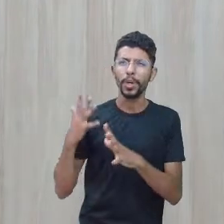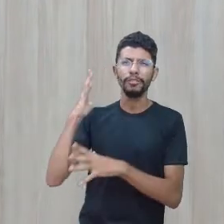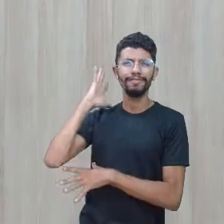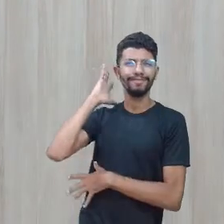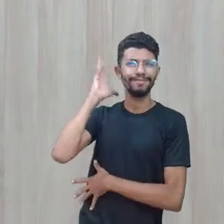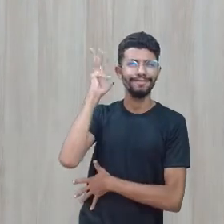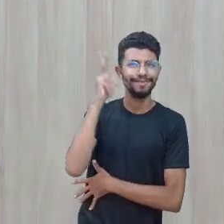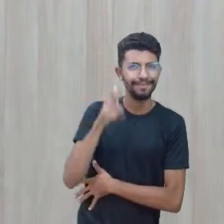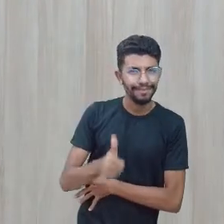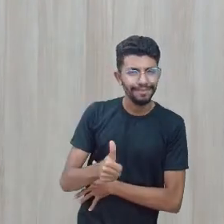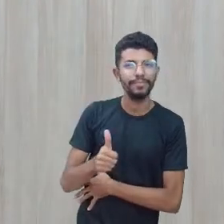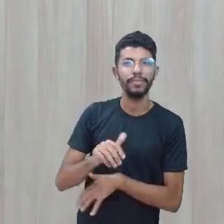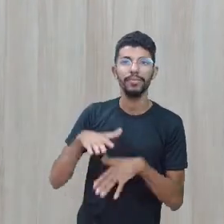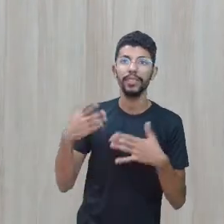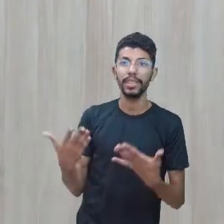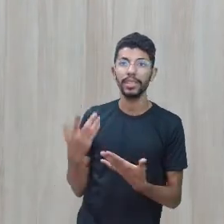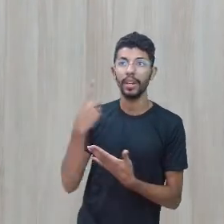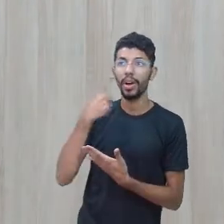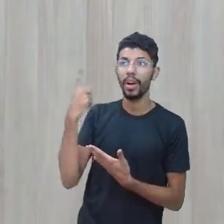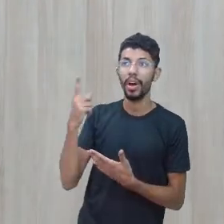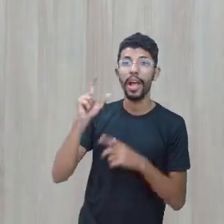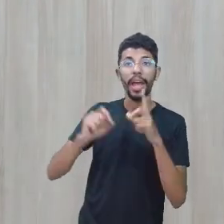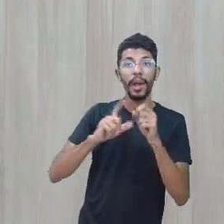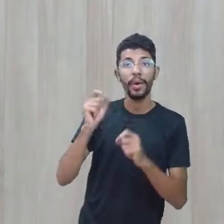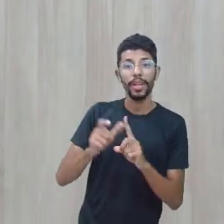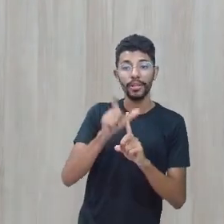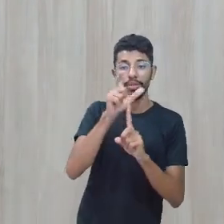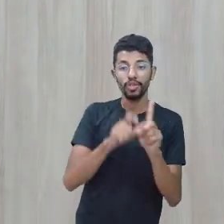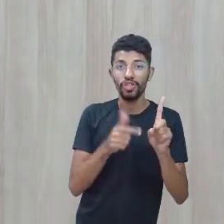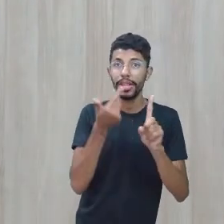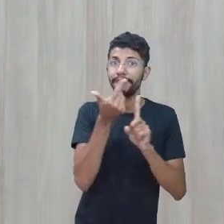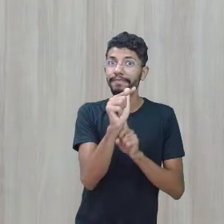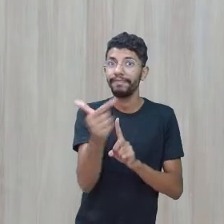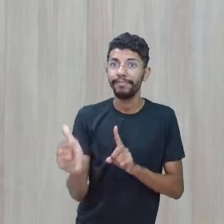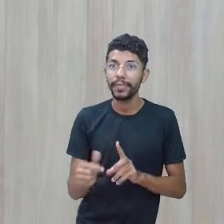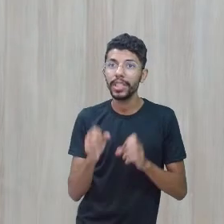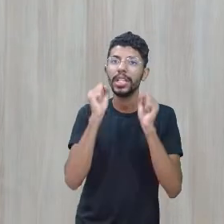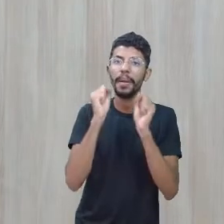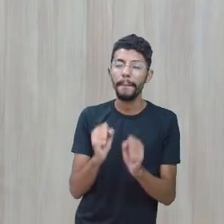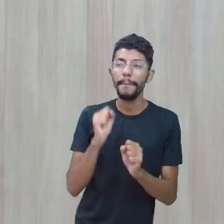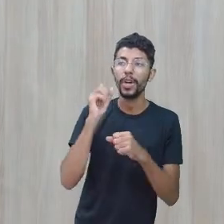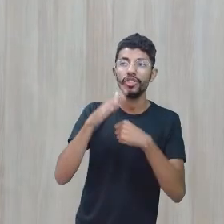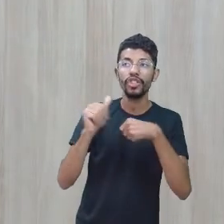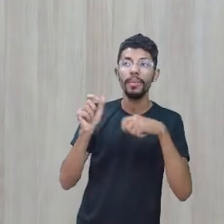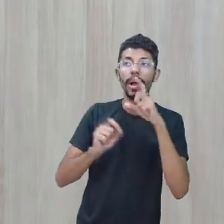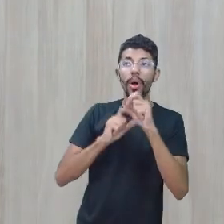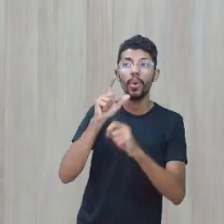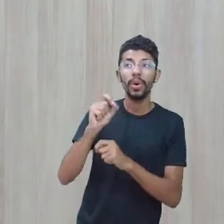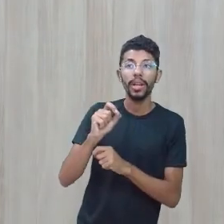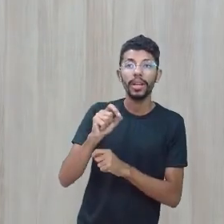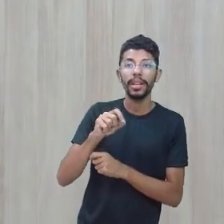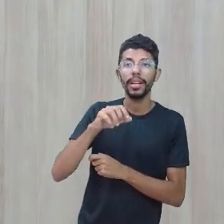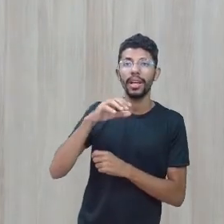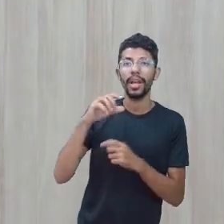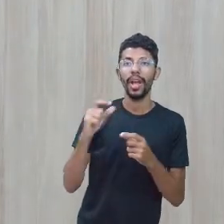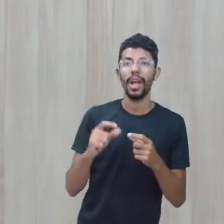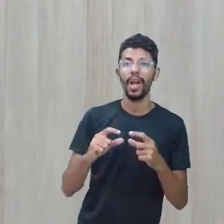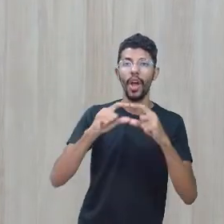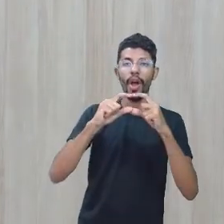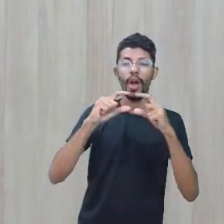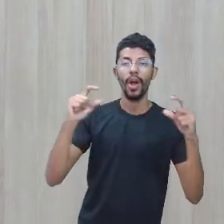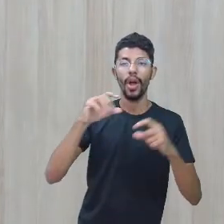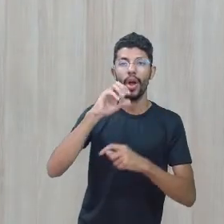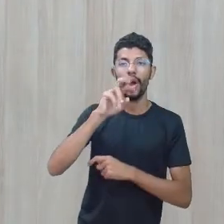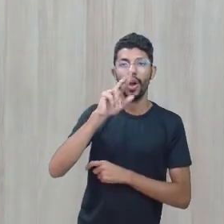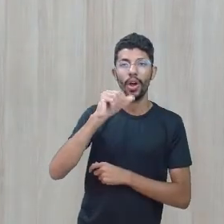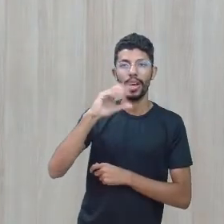madrugada. Então, é um sujeito inexistente que eu posso chamar de quê? De oração sem